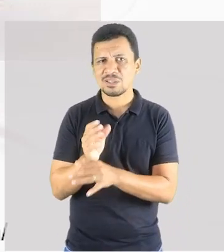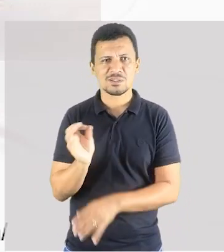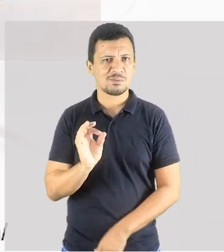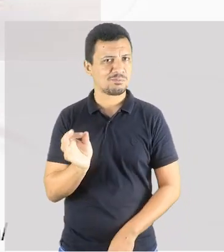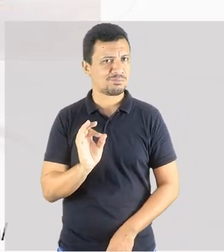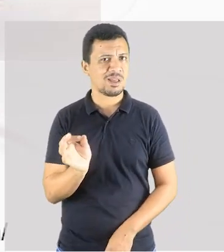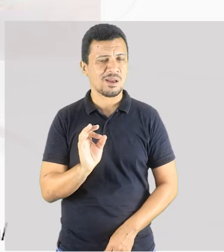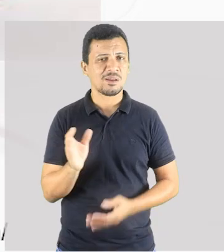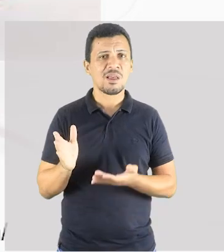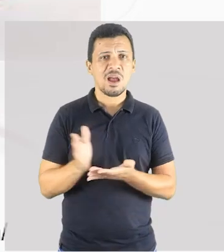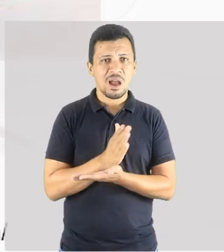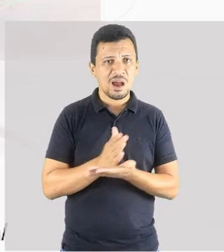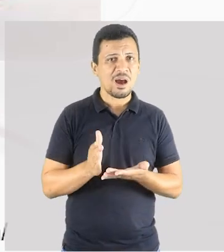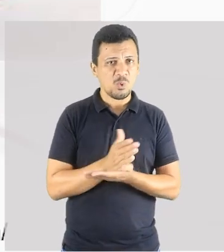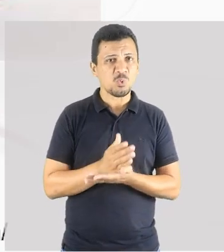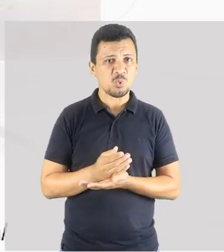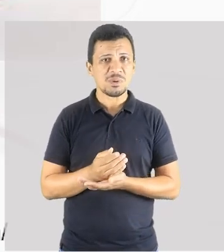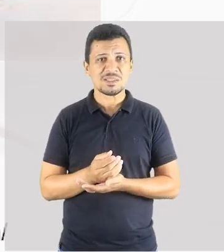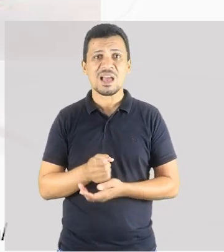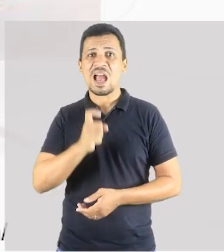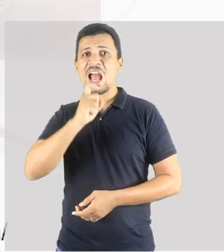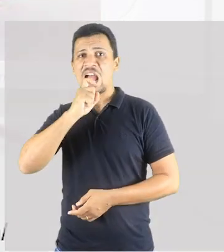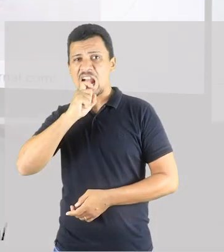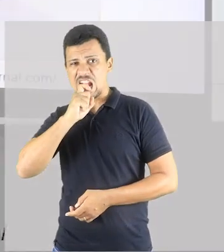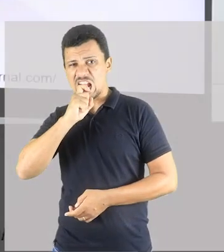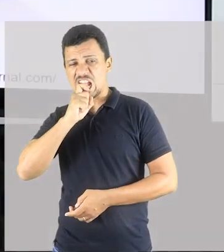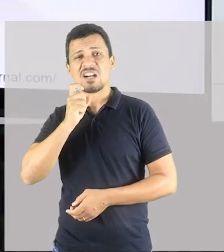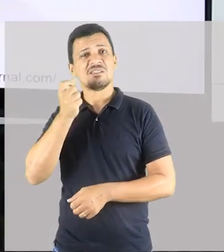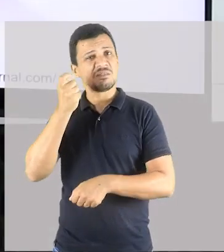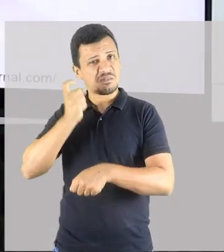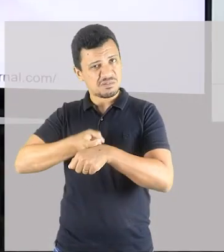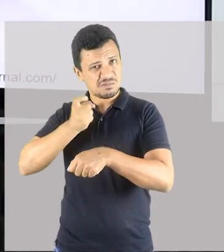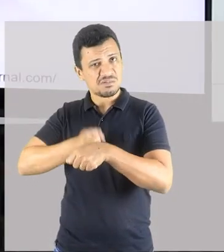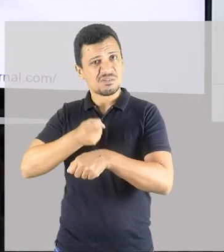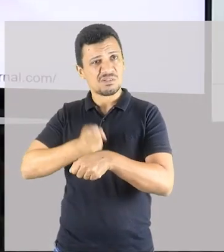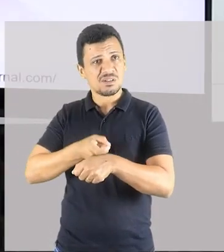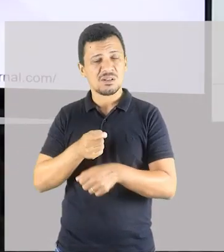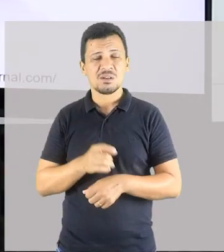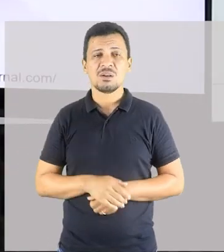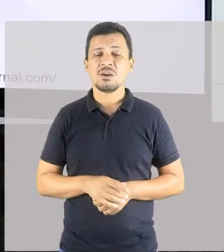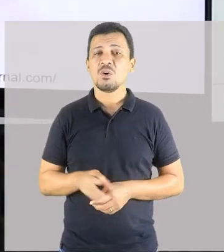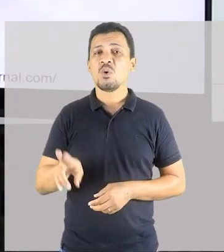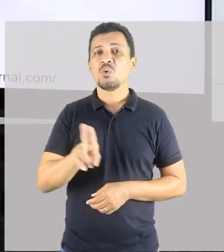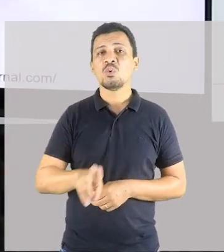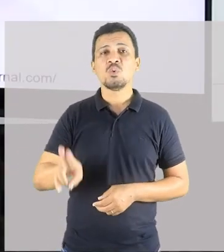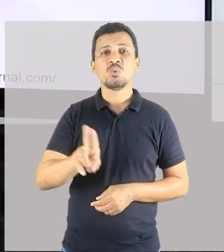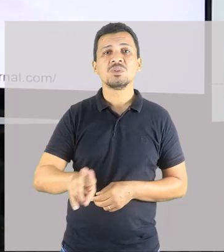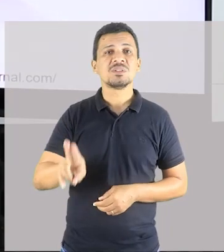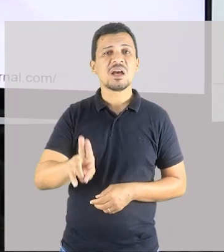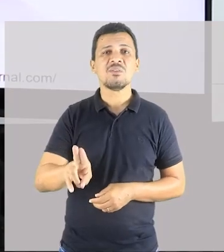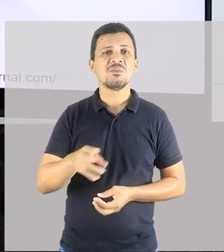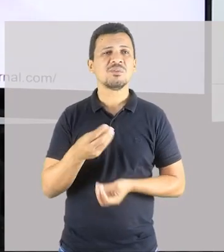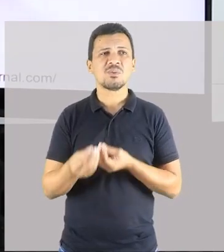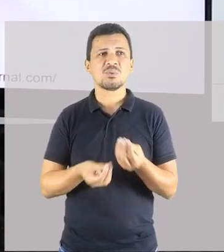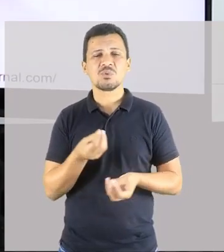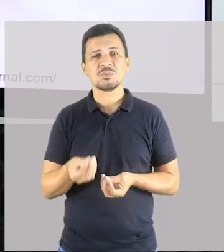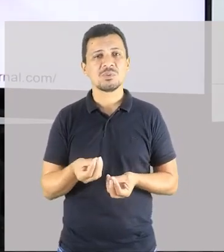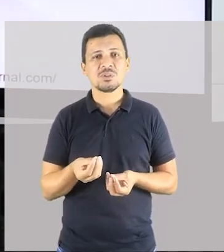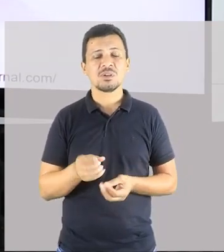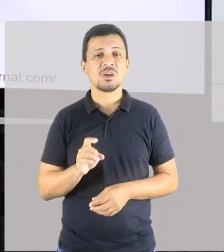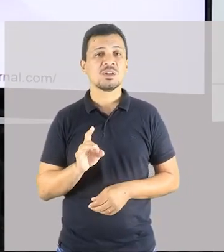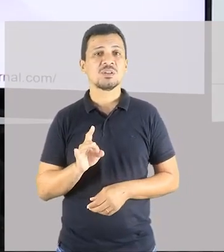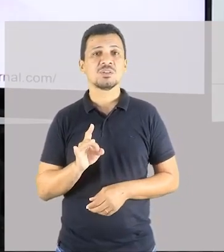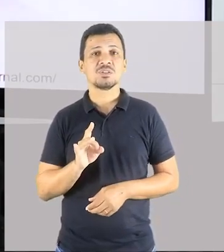Algumas eram até de aço, porque a forma como eles utilizavam era apenas